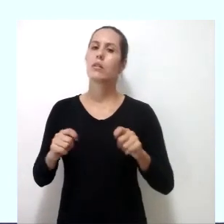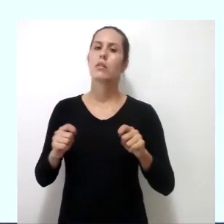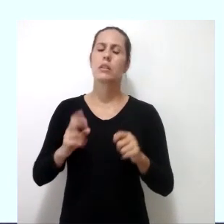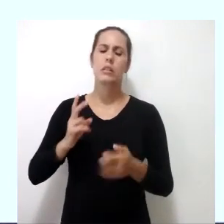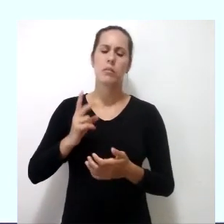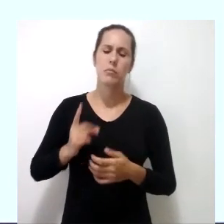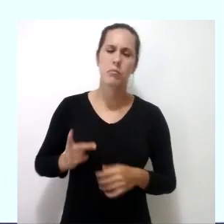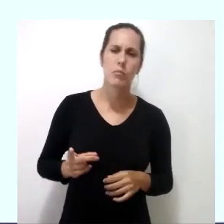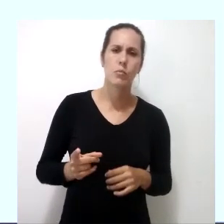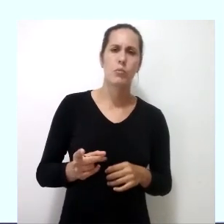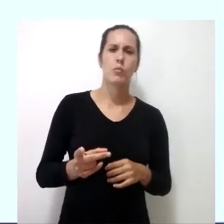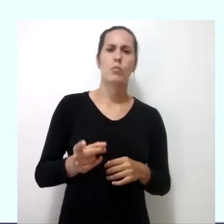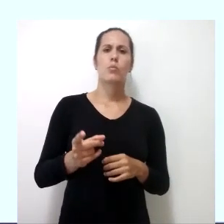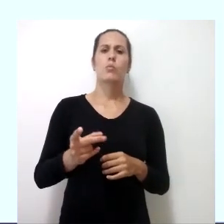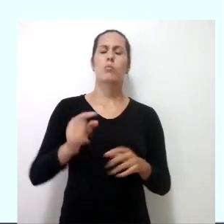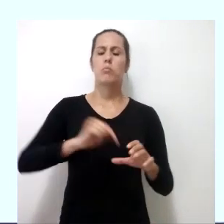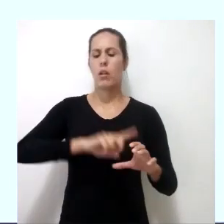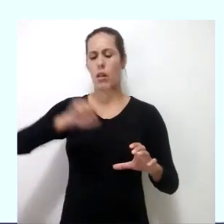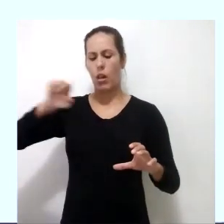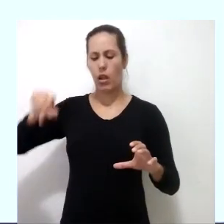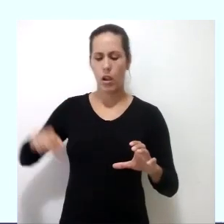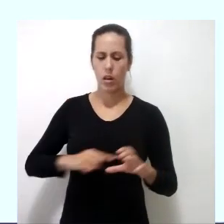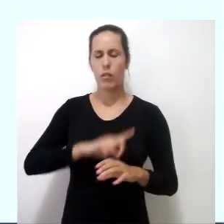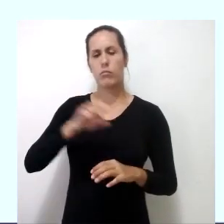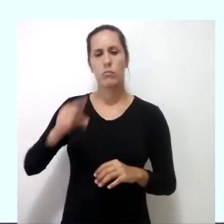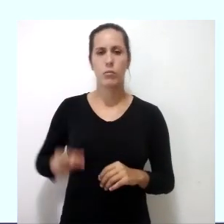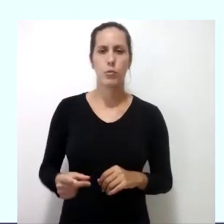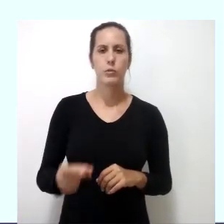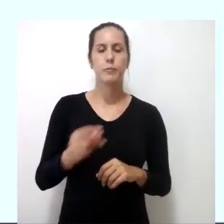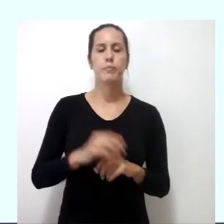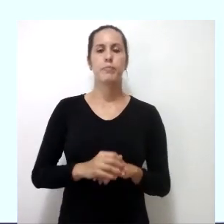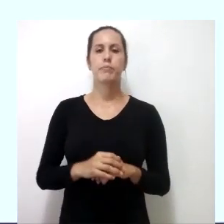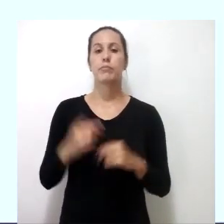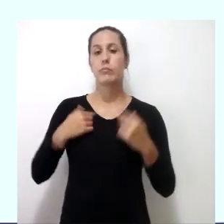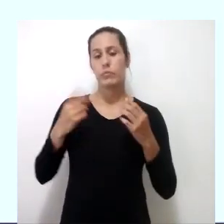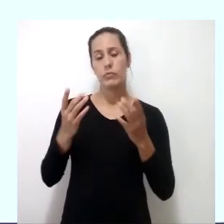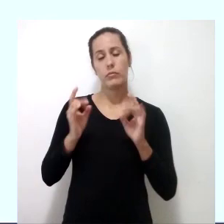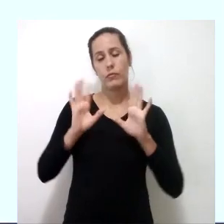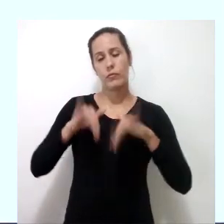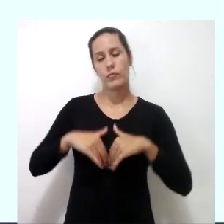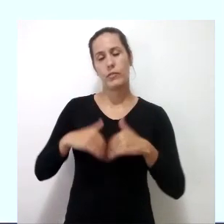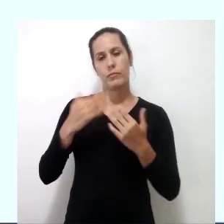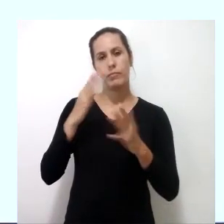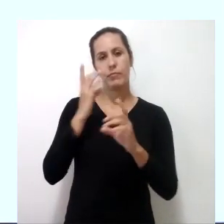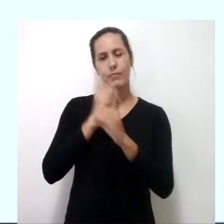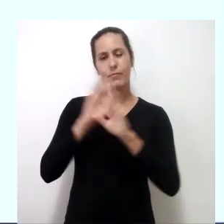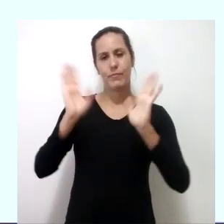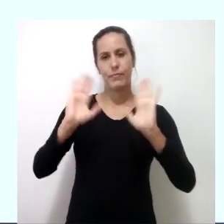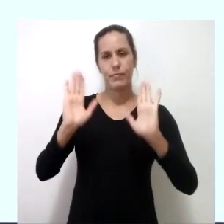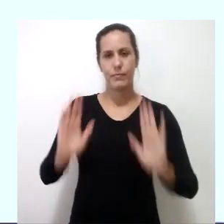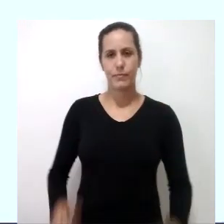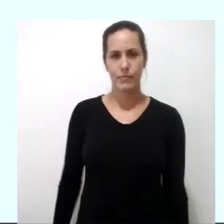né? Que vai ser constante em todo o seu trajeto. Eu vou ficando por aqui e até a próxima aula.